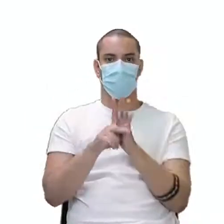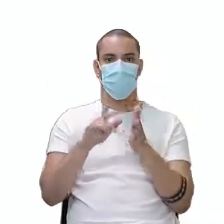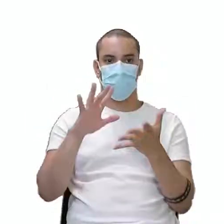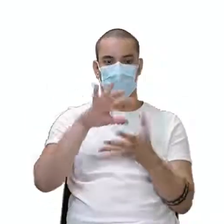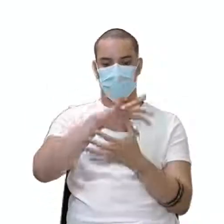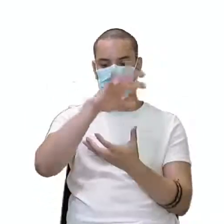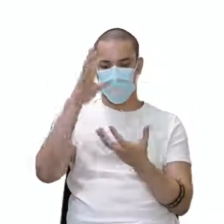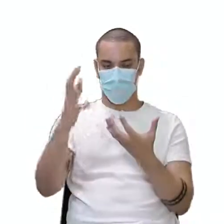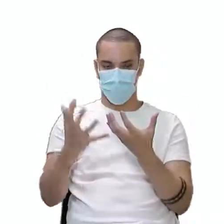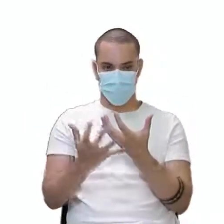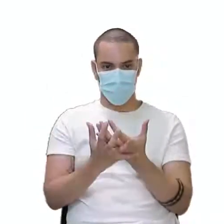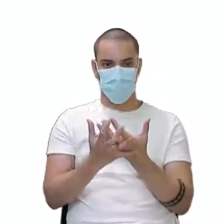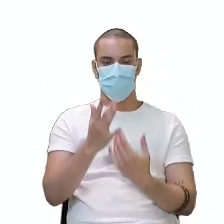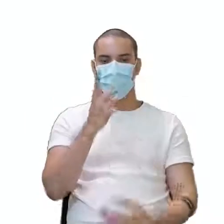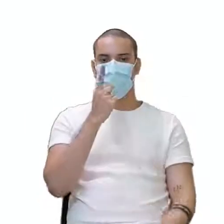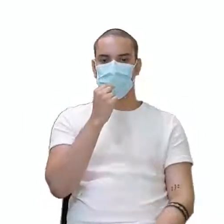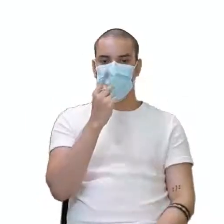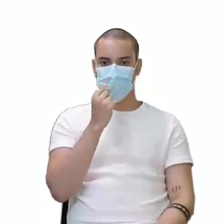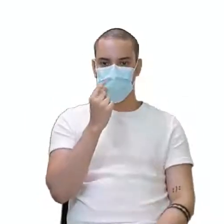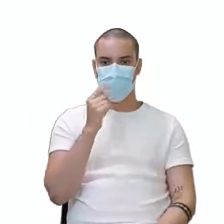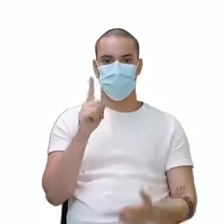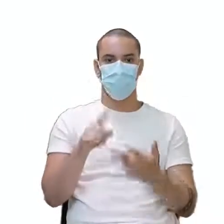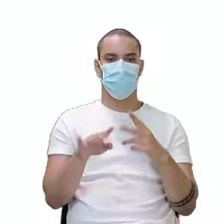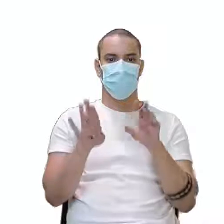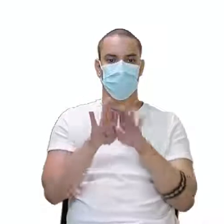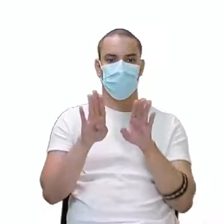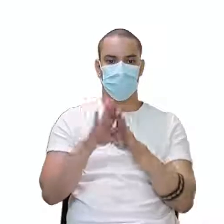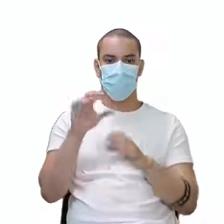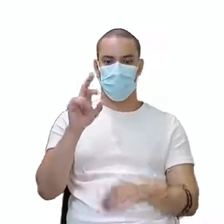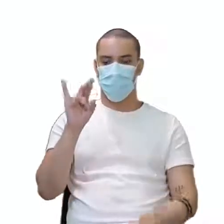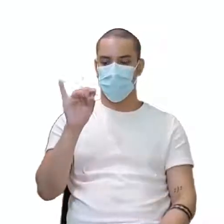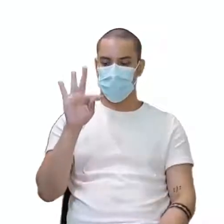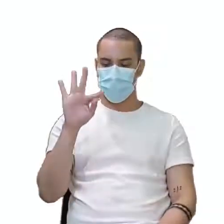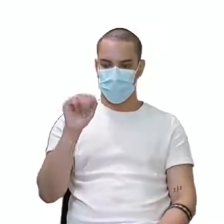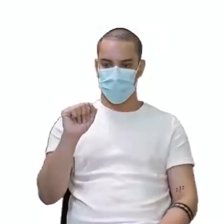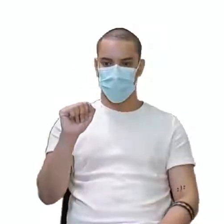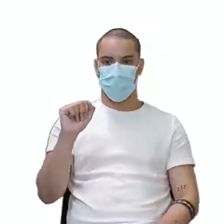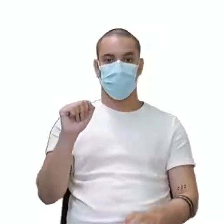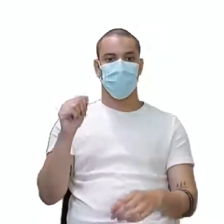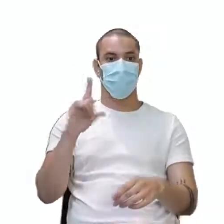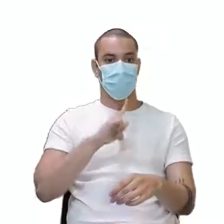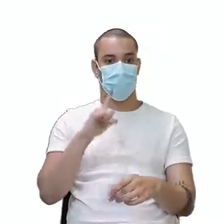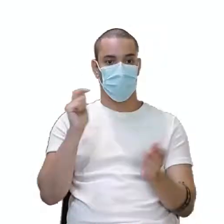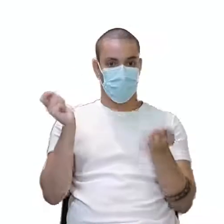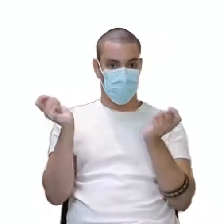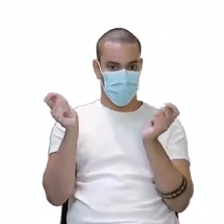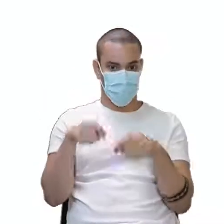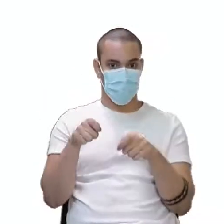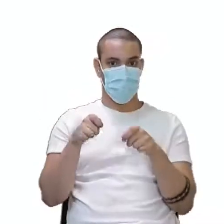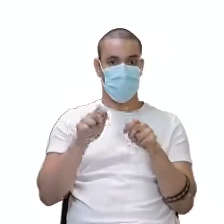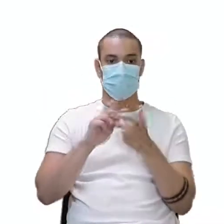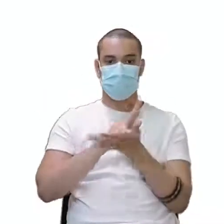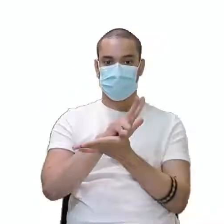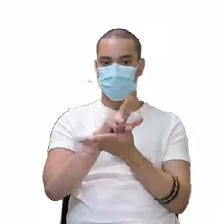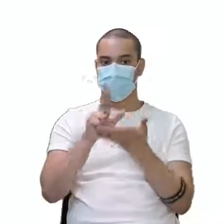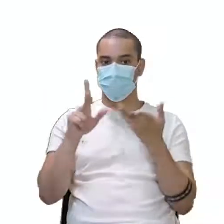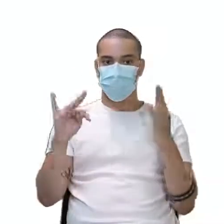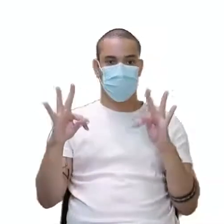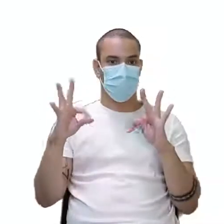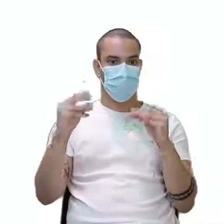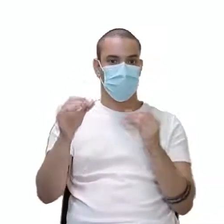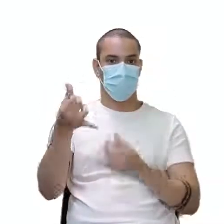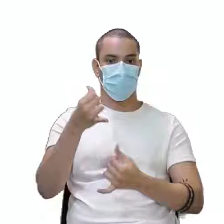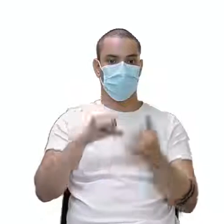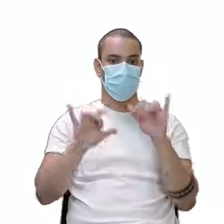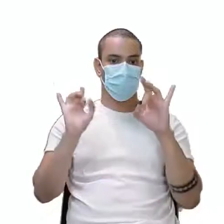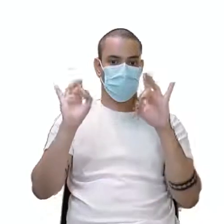atmosfera, na água e na crosta terrestre. Ele é capaz de reagir com quase todos os elementos